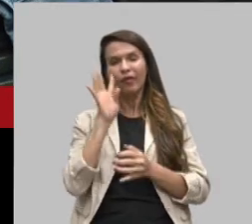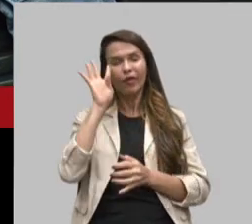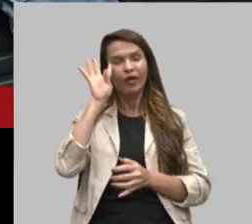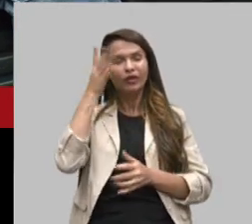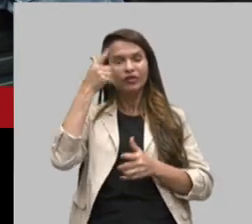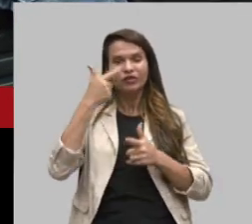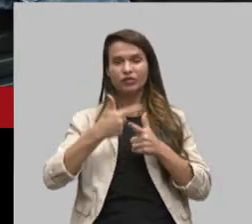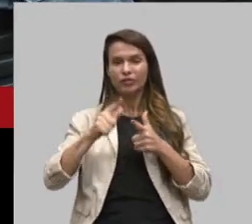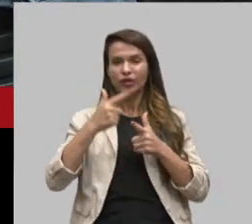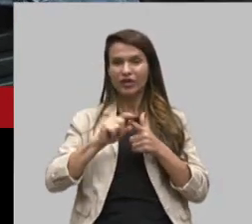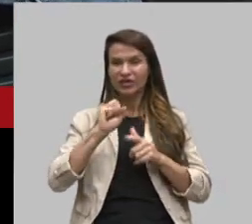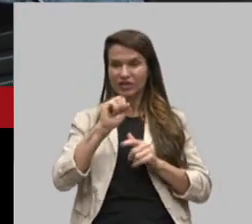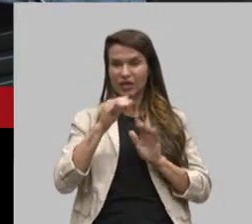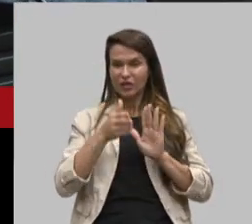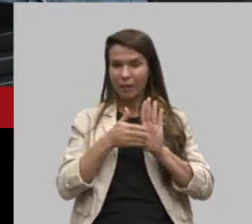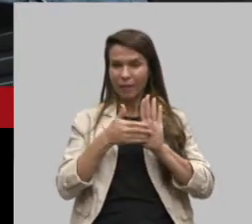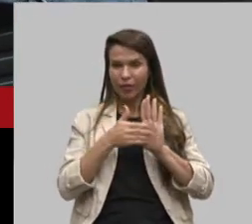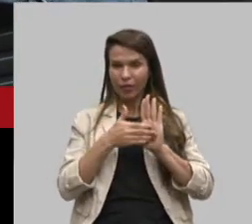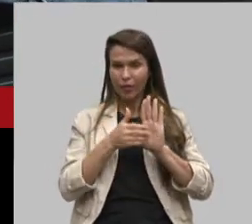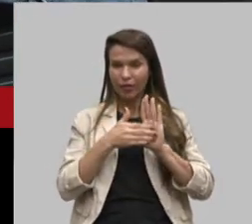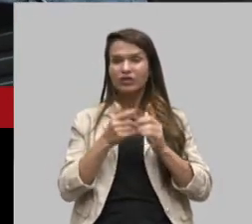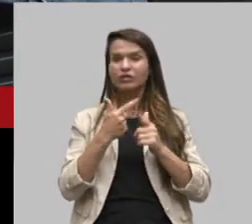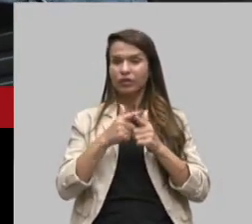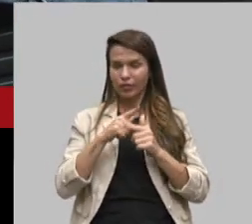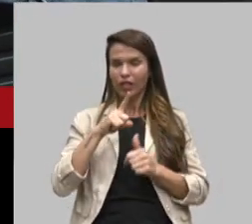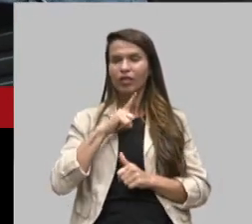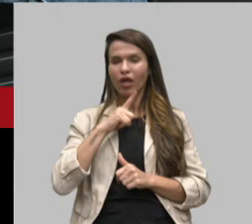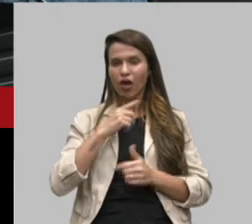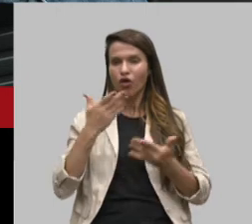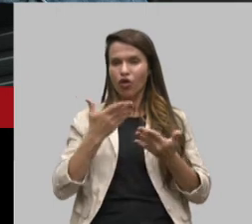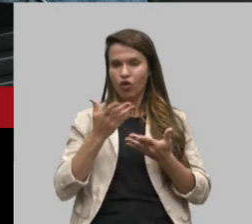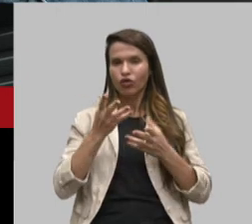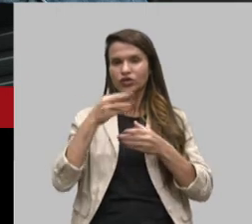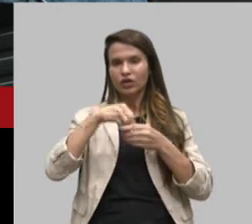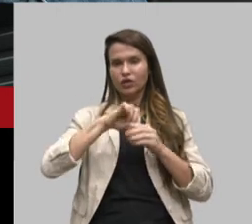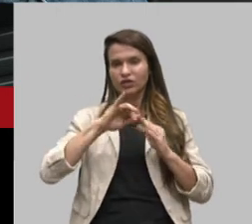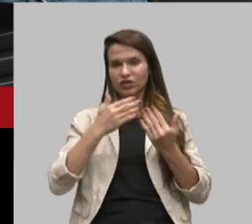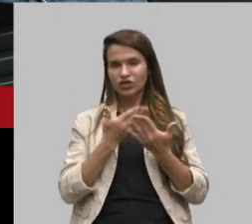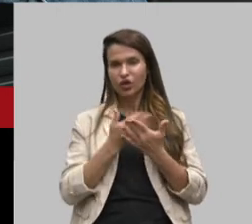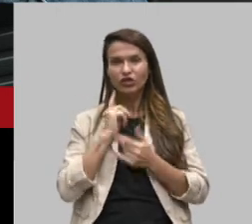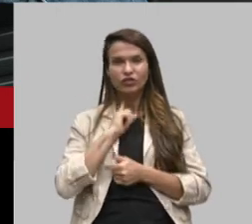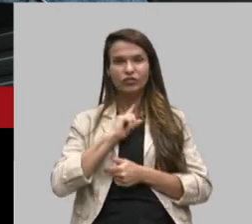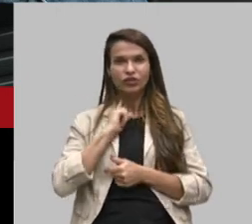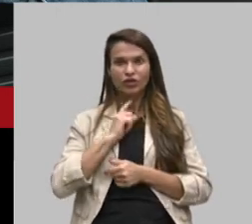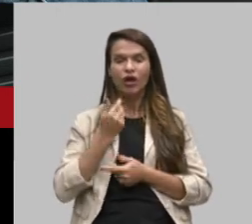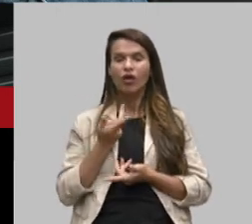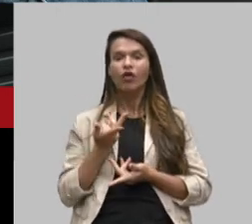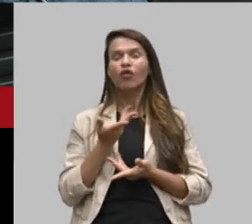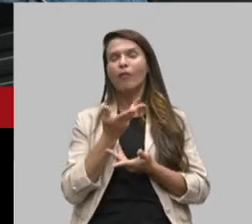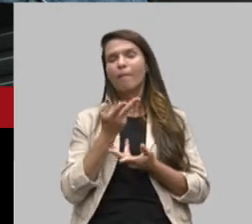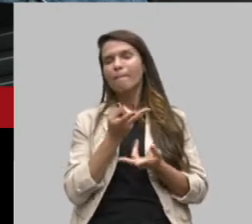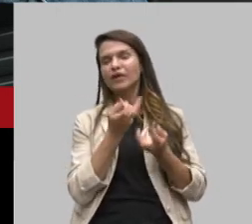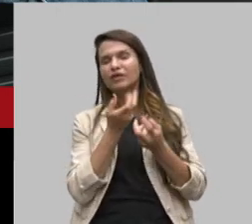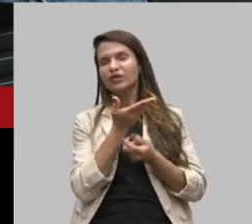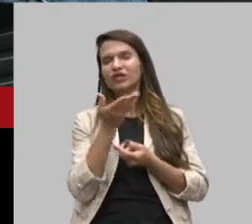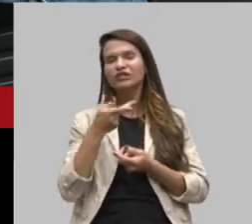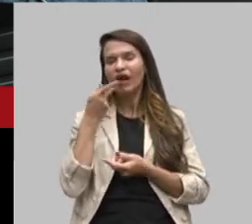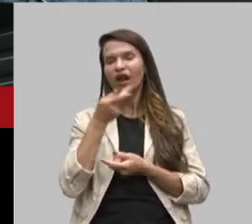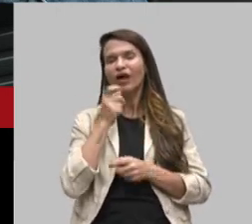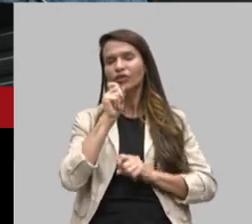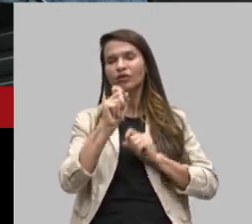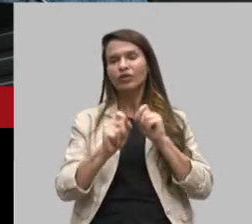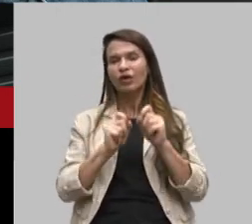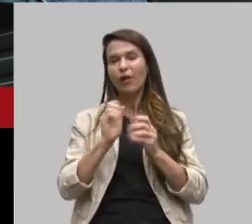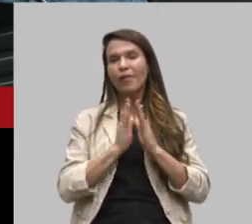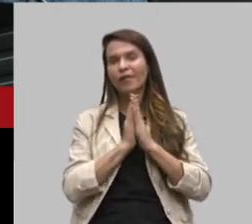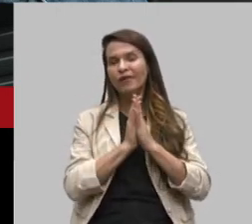essa proposta chegou aqui esse problema existe hoje nas escolas de Minas Gerais então eu venho a vocês falar o seguinte por favor eu vou